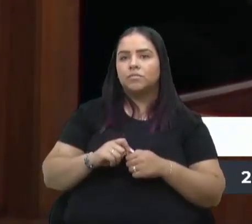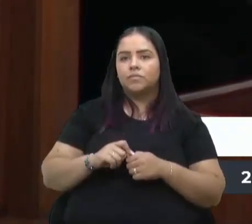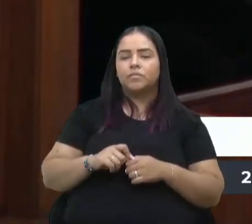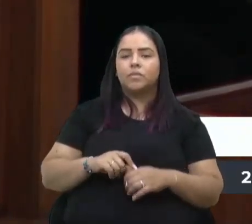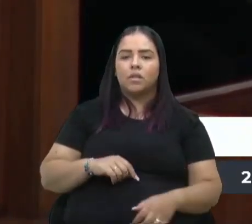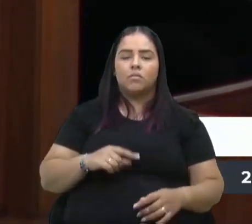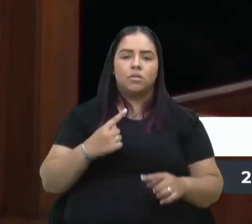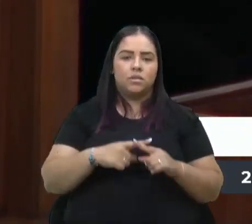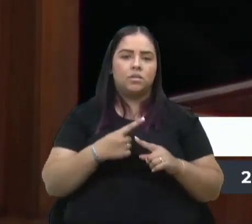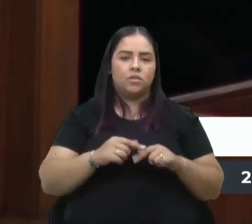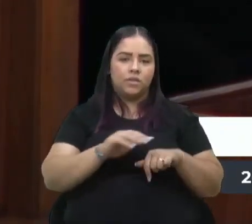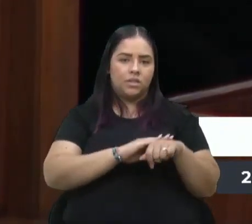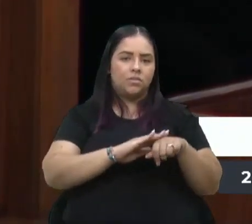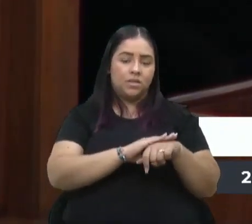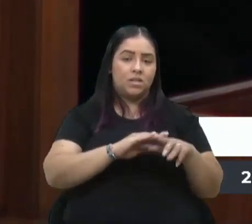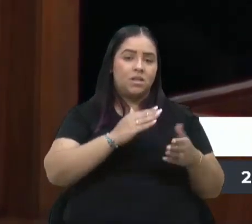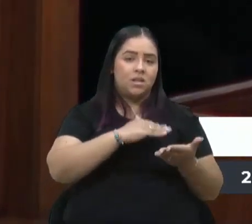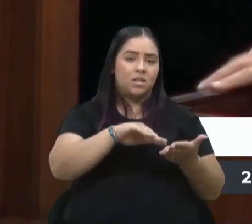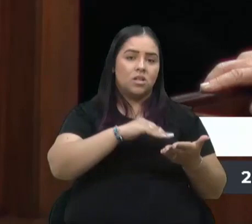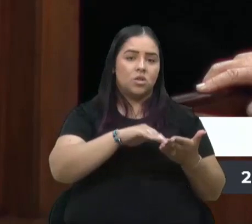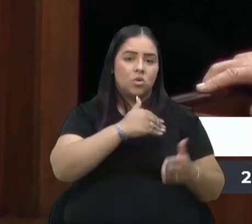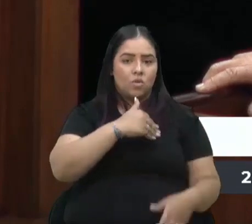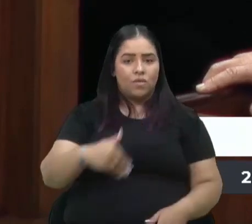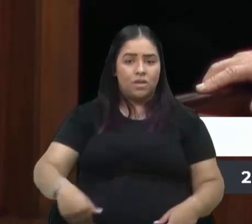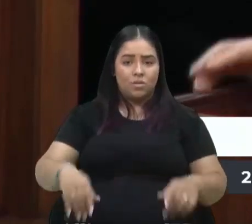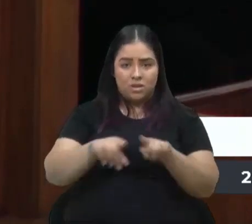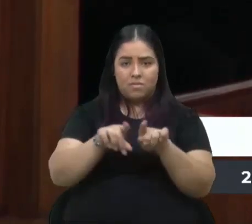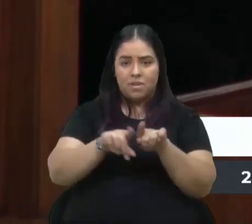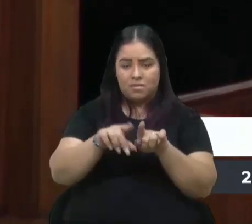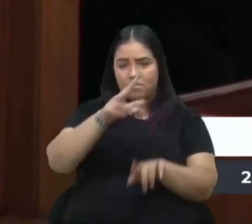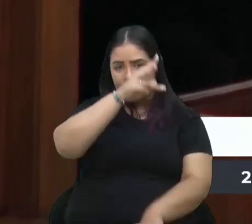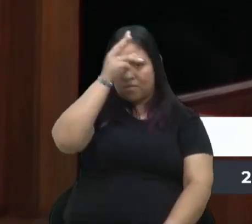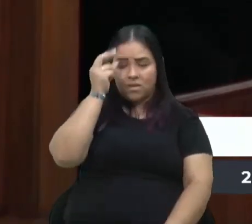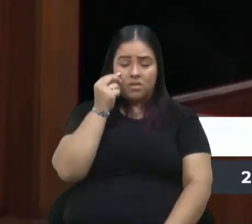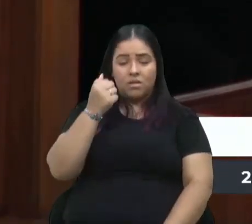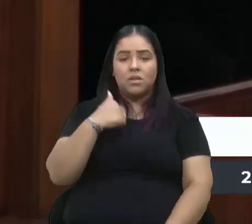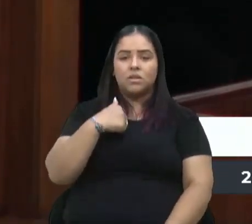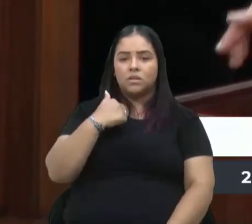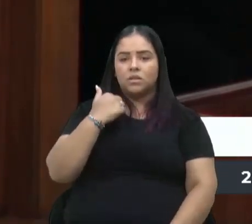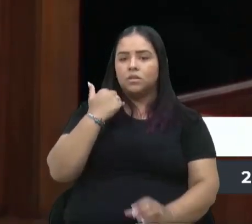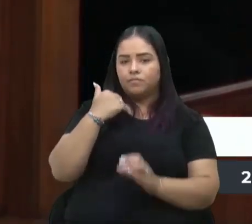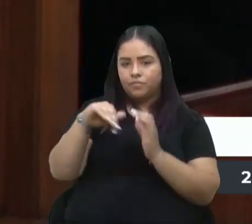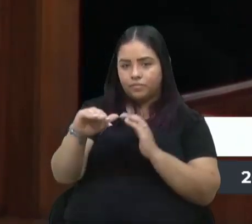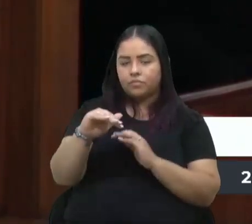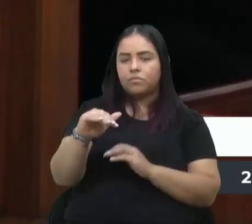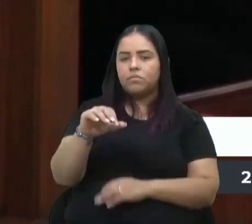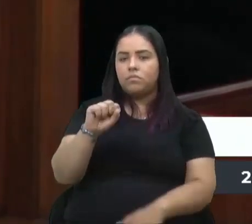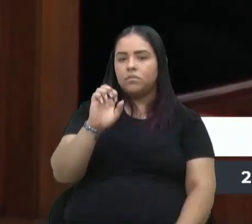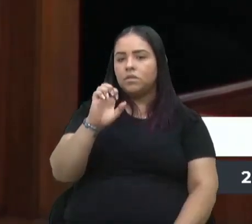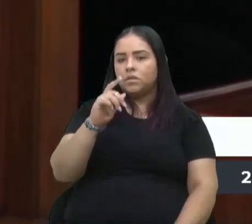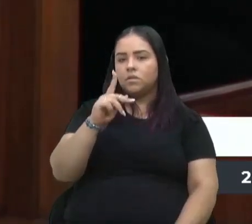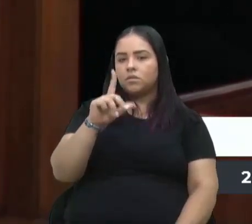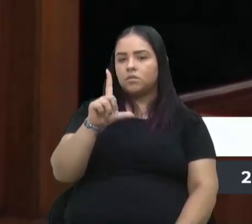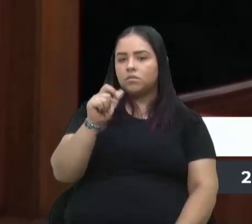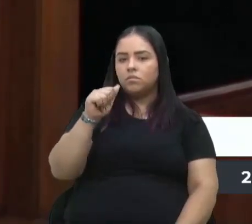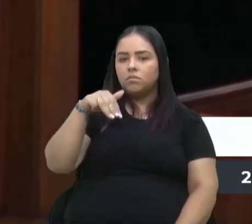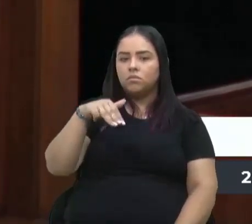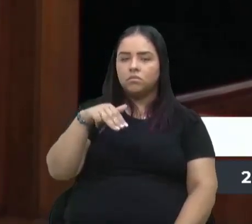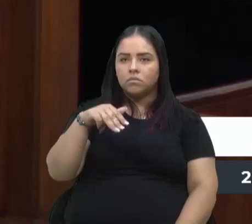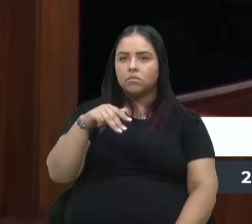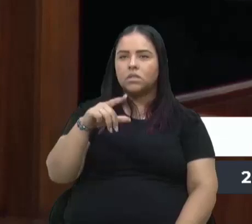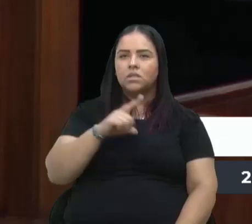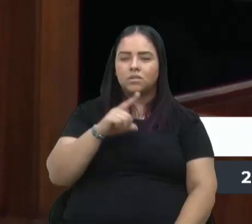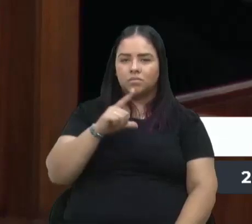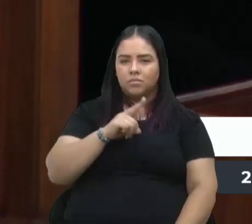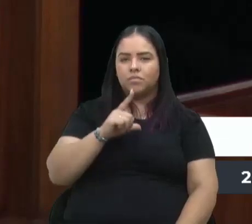até da secretária de governo, órgãos e até o próprio prefeito. Estou enviando, protocolei no CEPLAN, essa é uma, atrás do